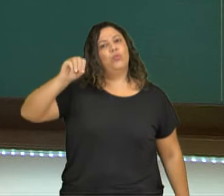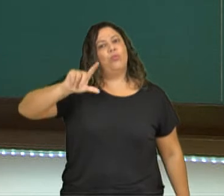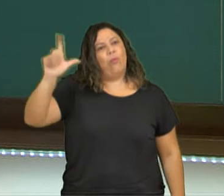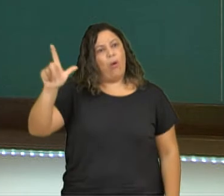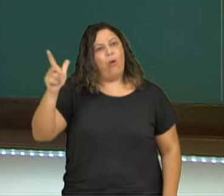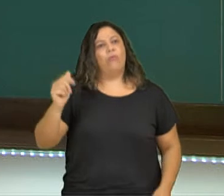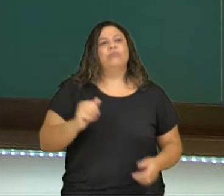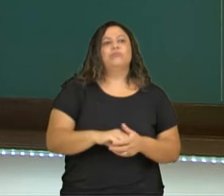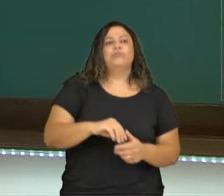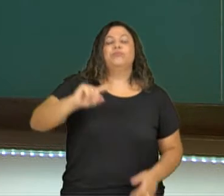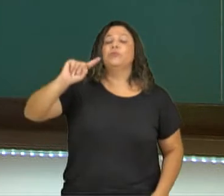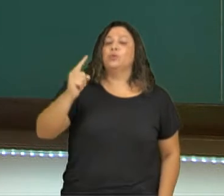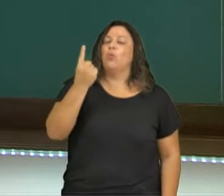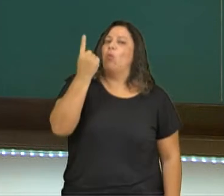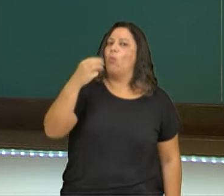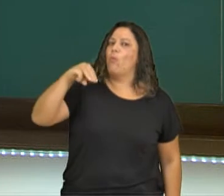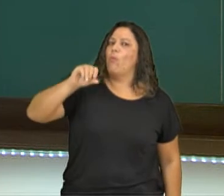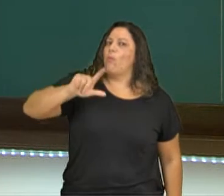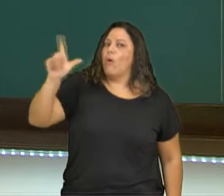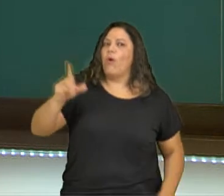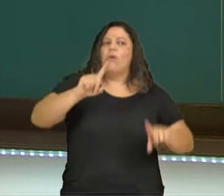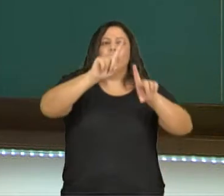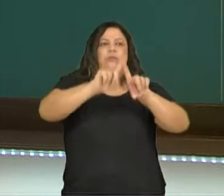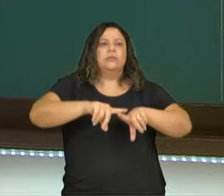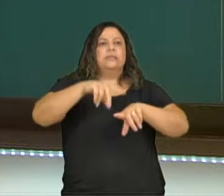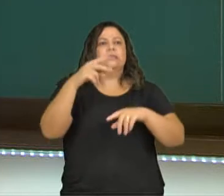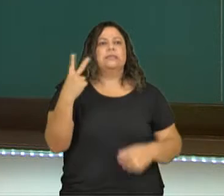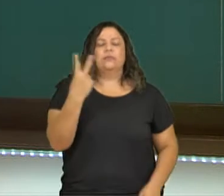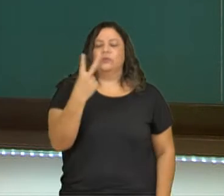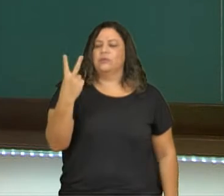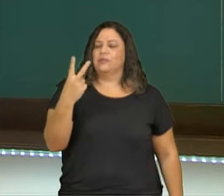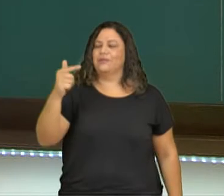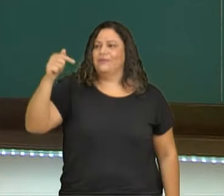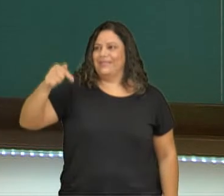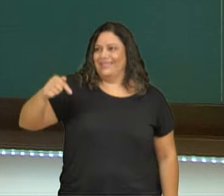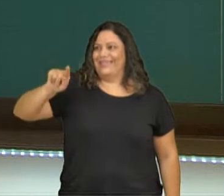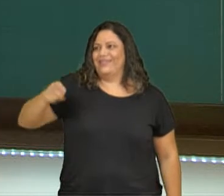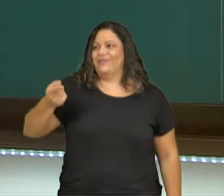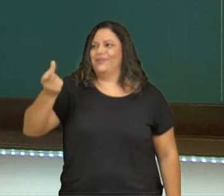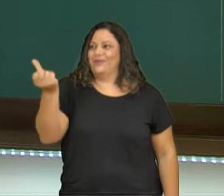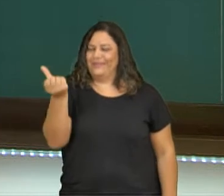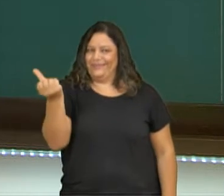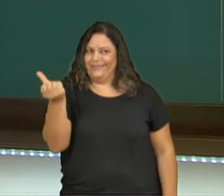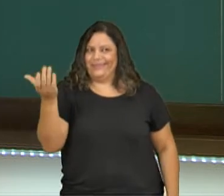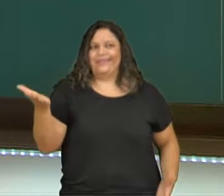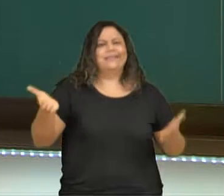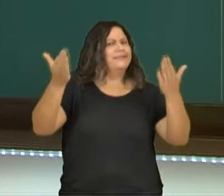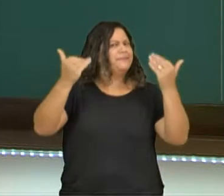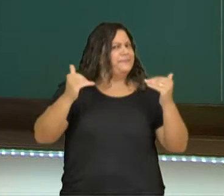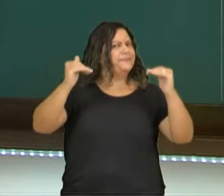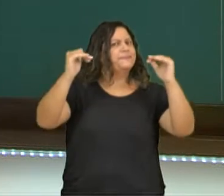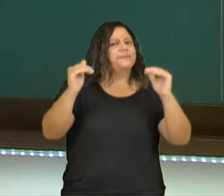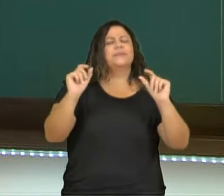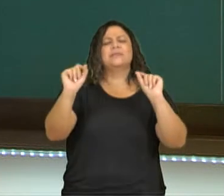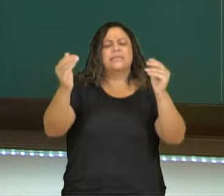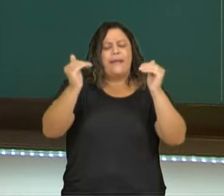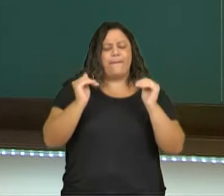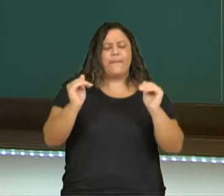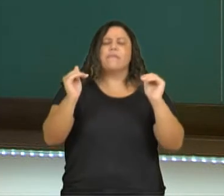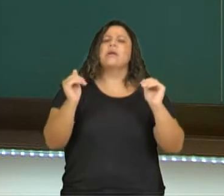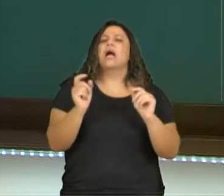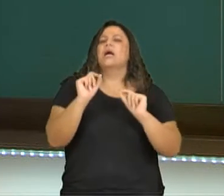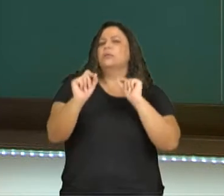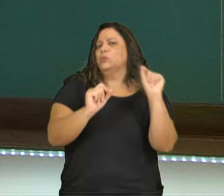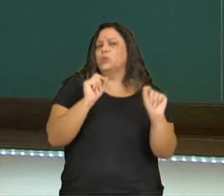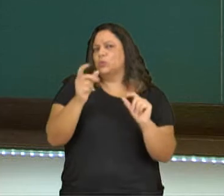aí, 1 mol vezes 227,6, beleza? Aí ele diz o seguinte, que foi obtido